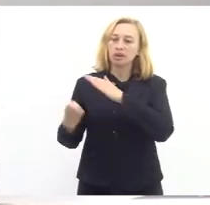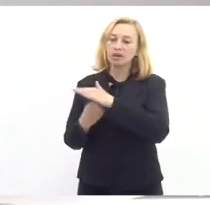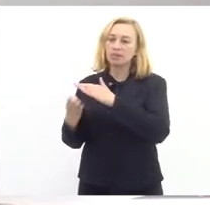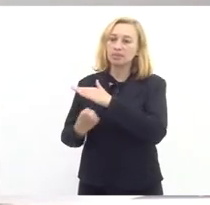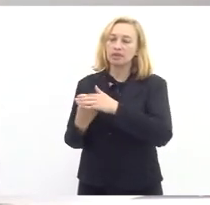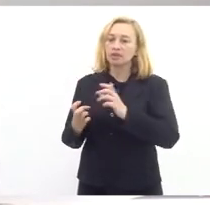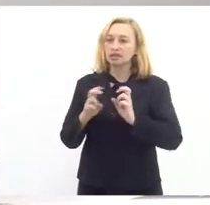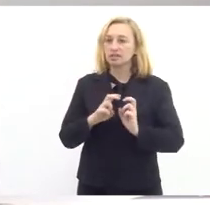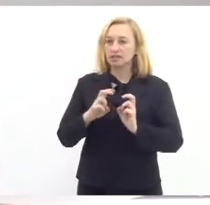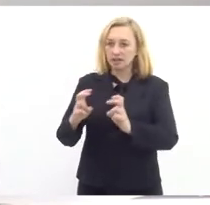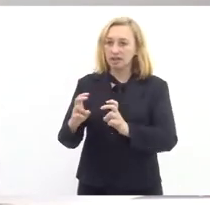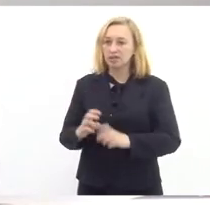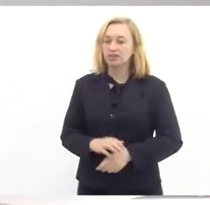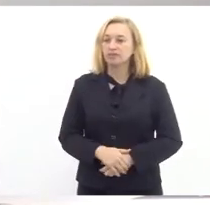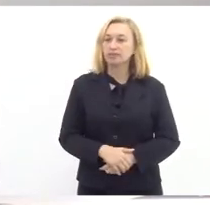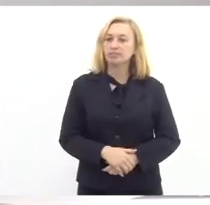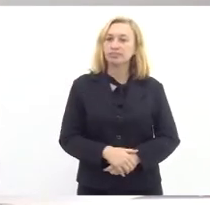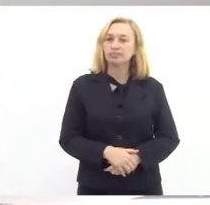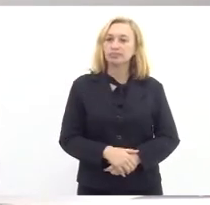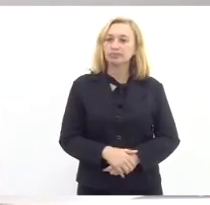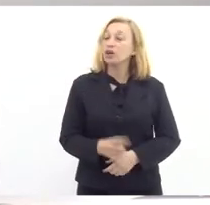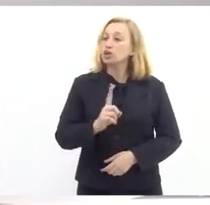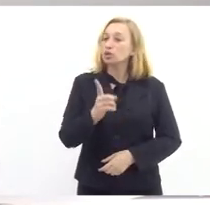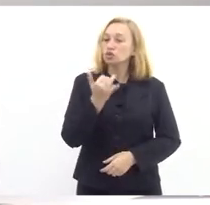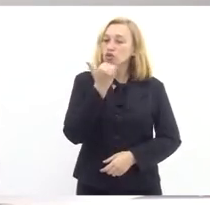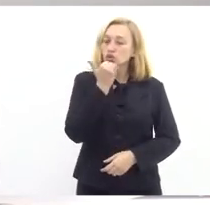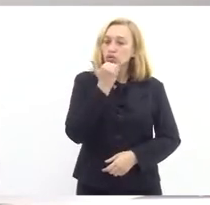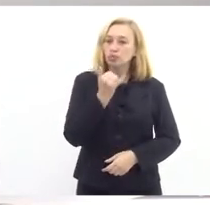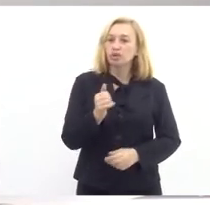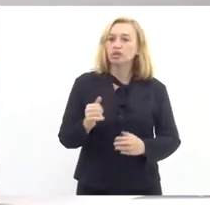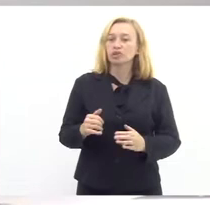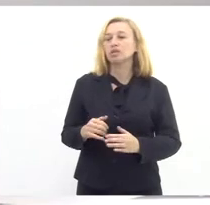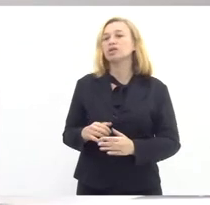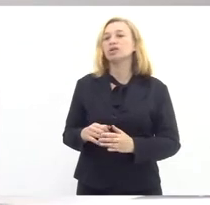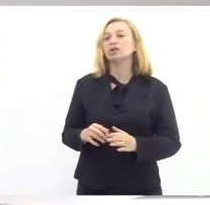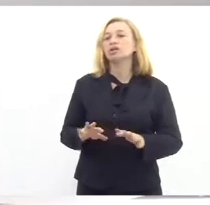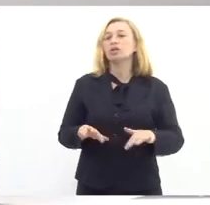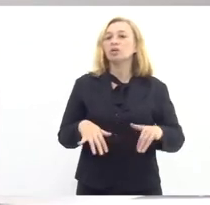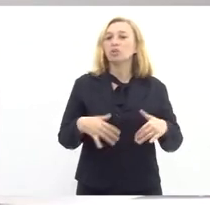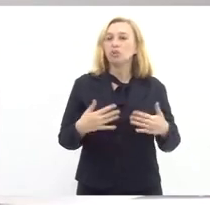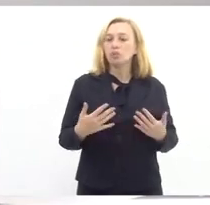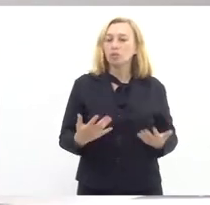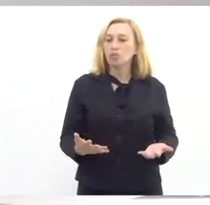doutor Antônio Carlos, não, para a Supervia não, para a GETRANSP, está errado aqui. Quais foram os